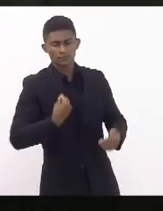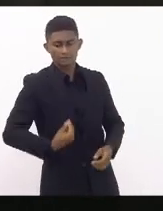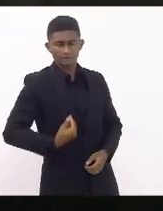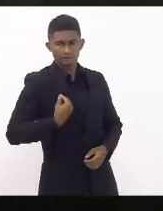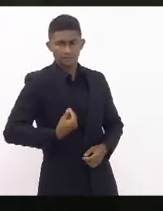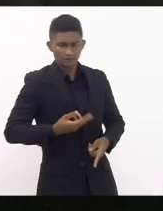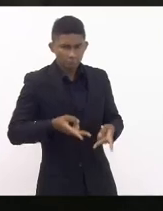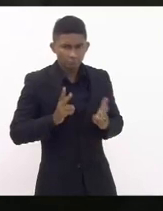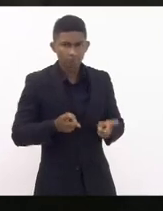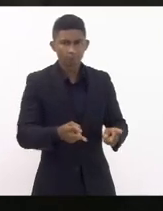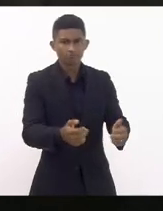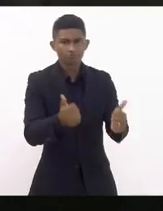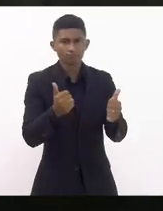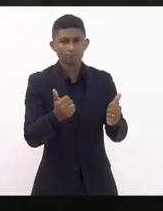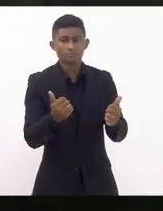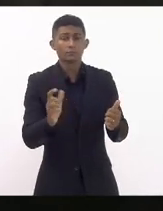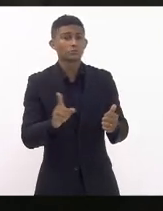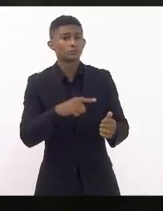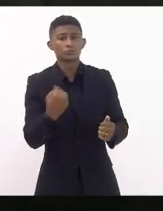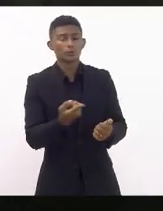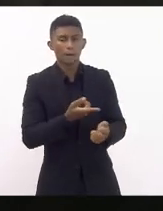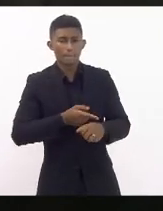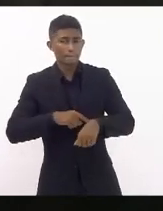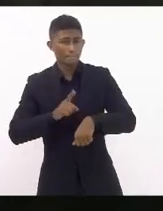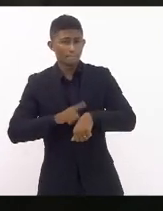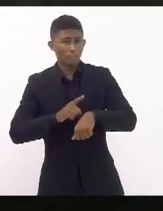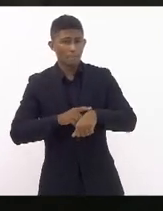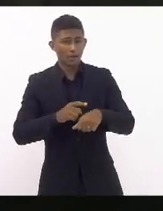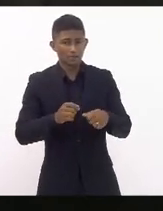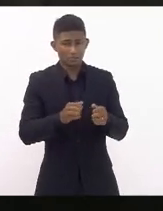Nós estamos vivendo em momentos muito difíceis,